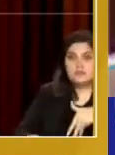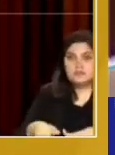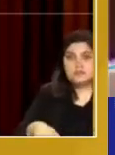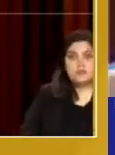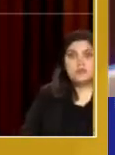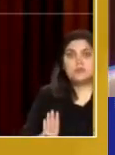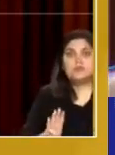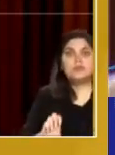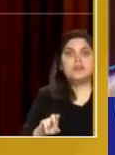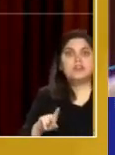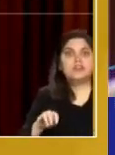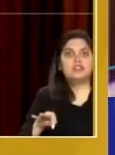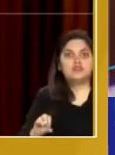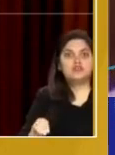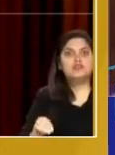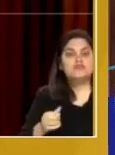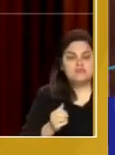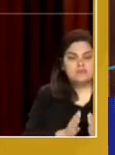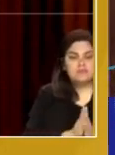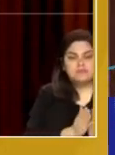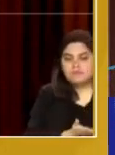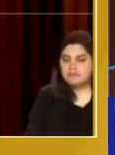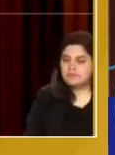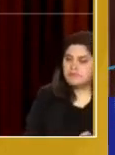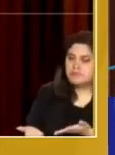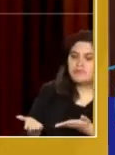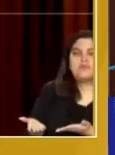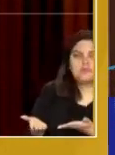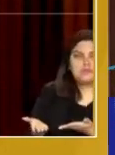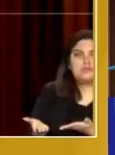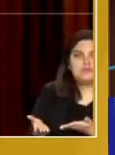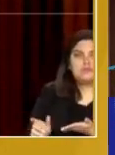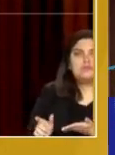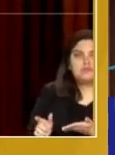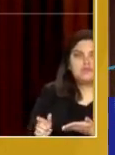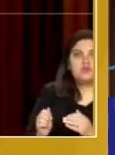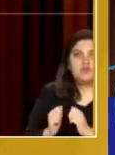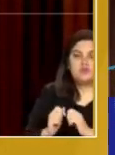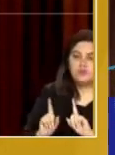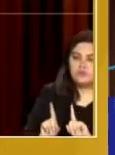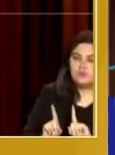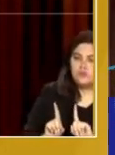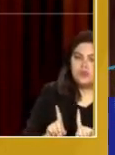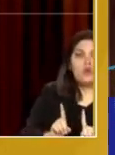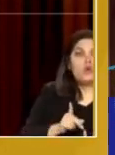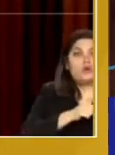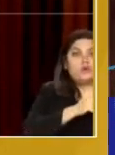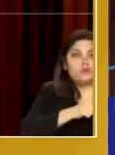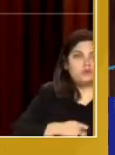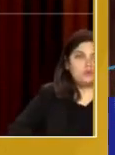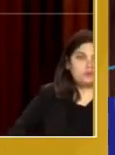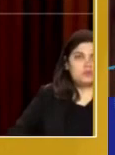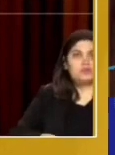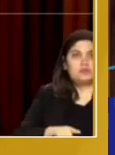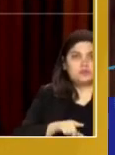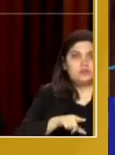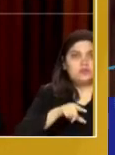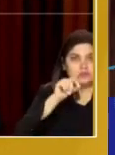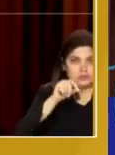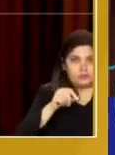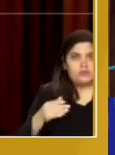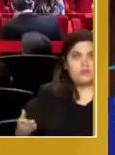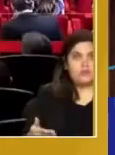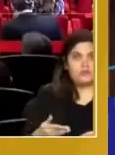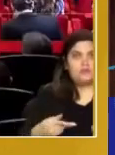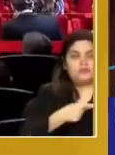uma intimidação a grupos criminosos, as milícias digitais, que segundo ele, eu até anotei aqui, depois eu